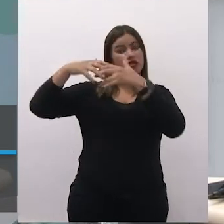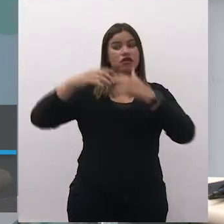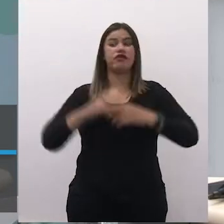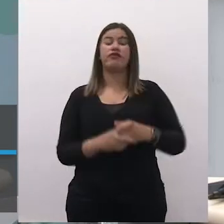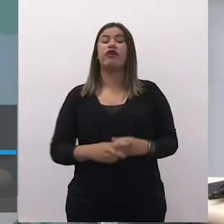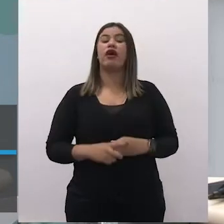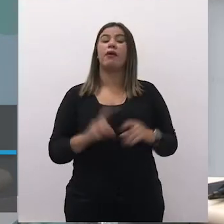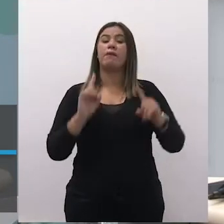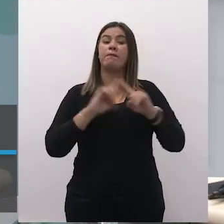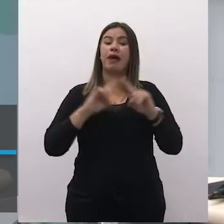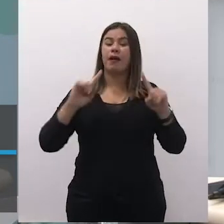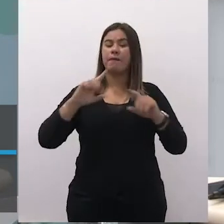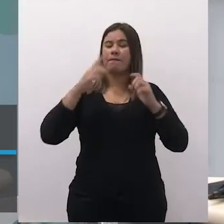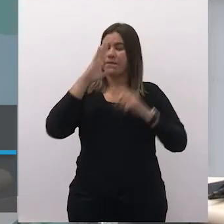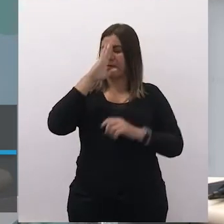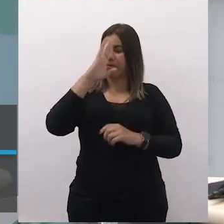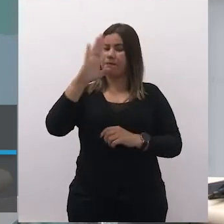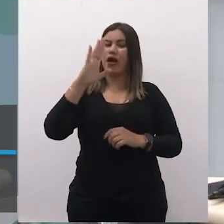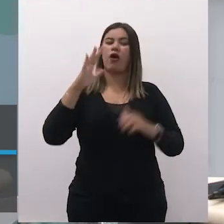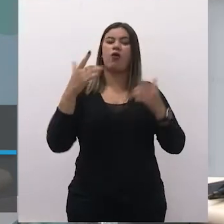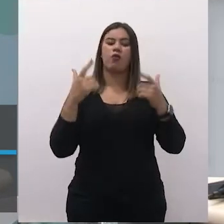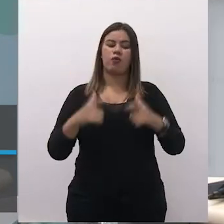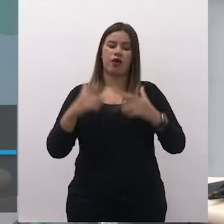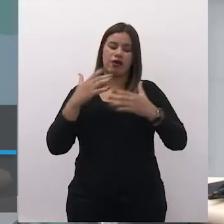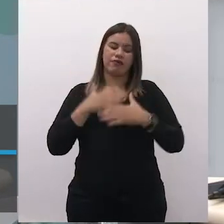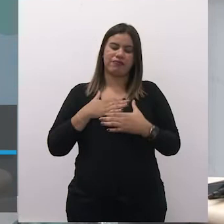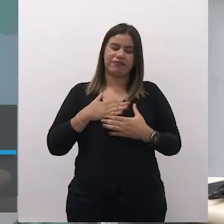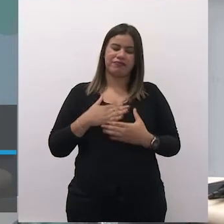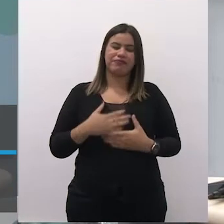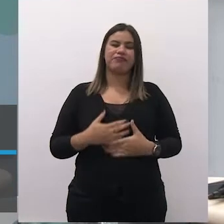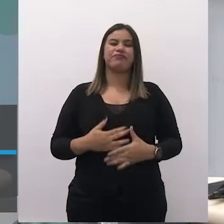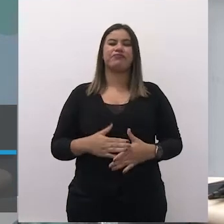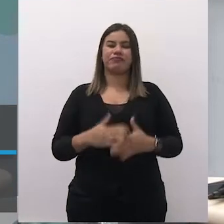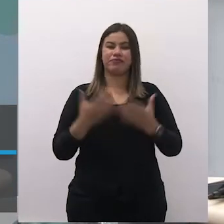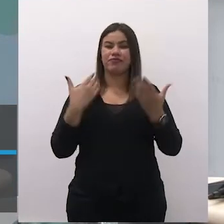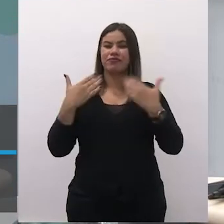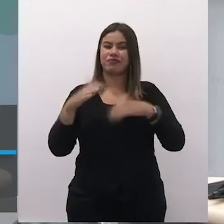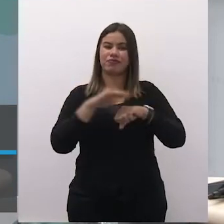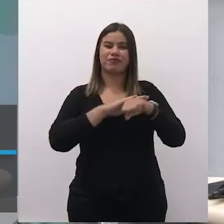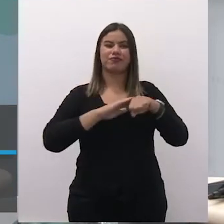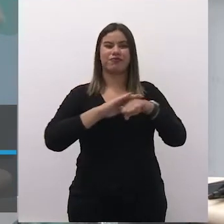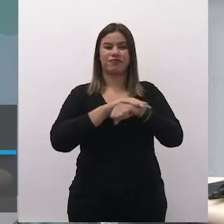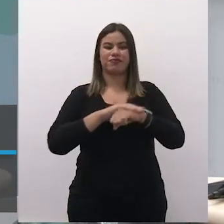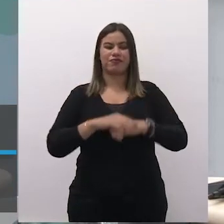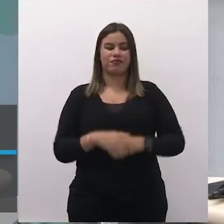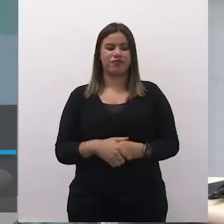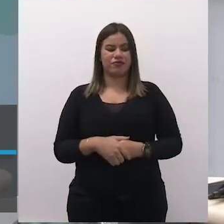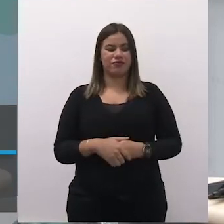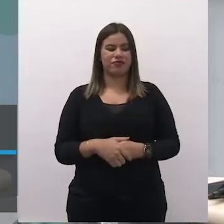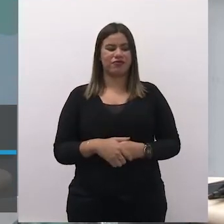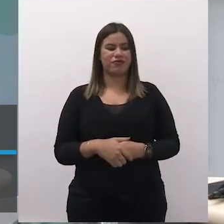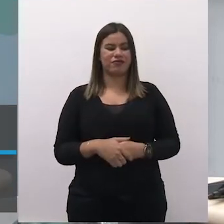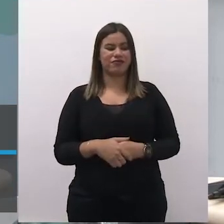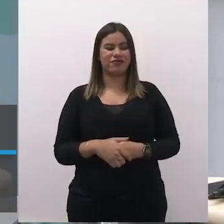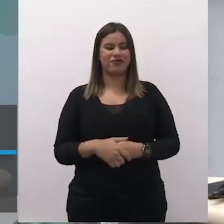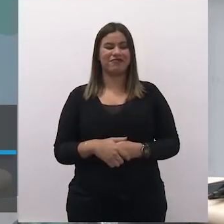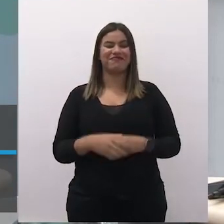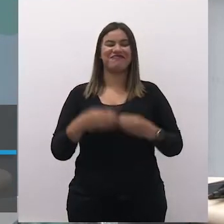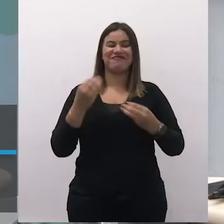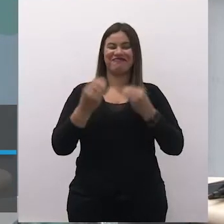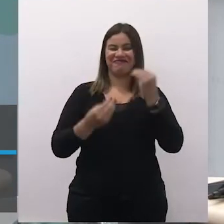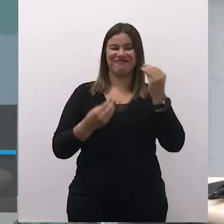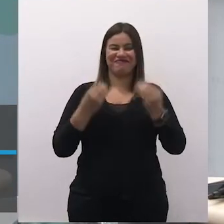de convivência tranquila, saudável, por meio da escuta e do diálogo. Né? Aí eu já vou reforçar o que eu acabei de